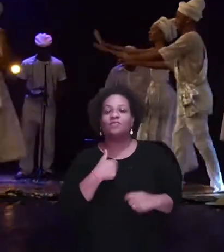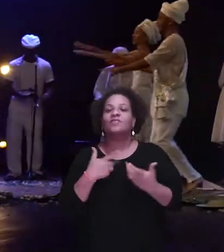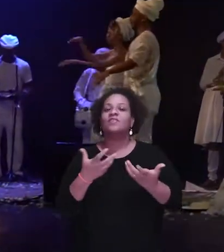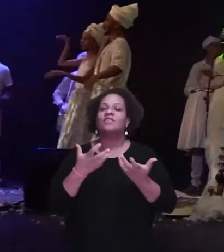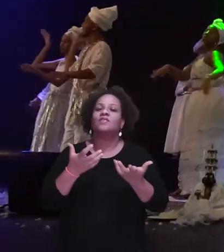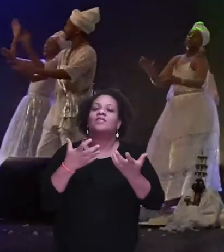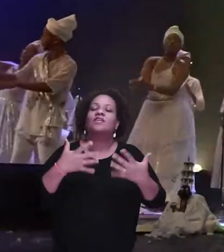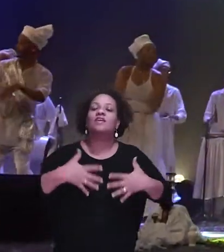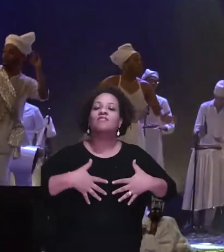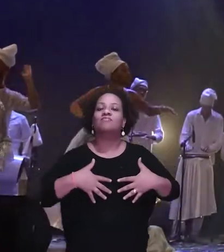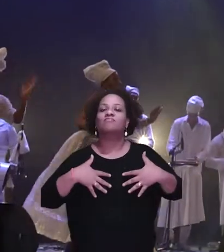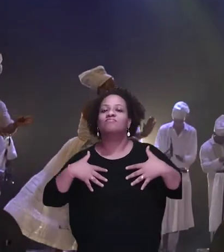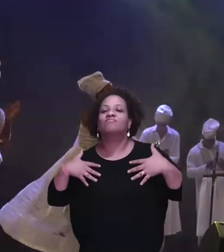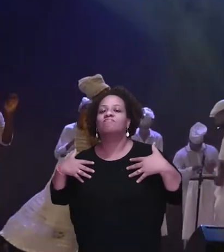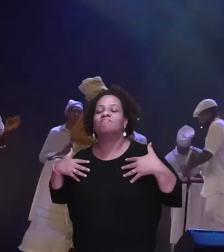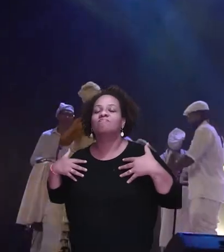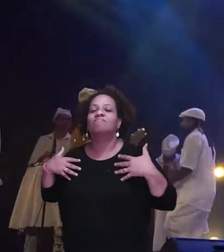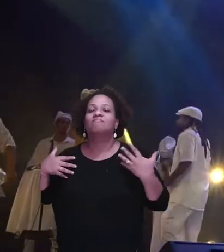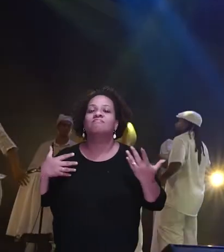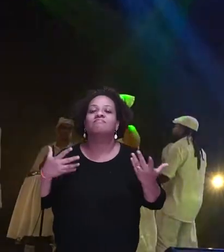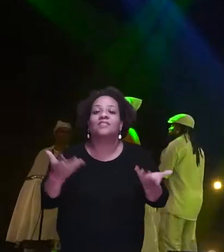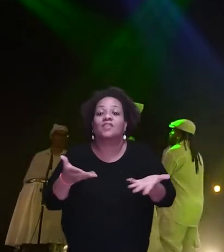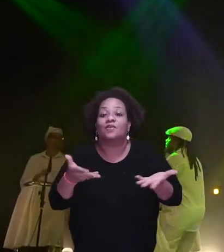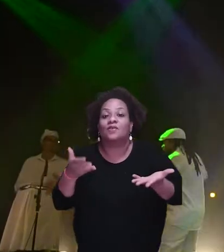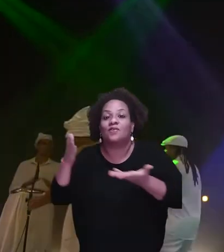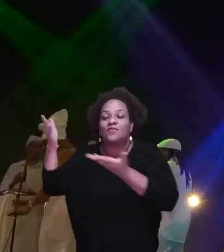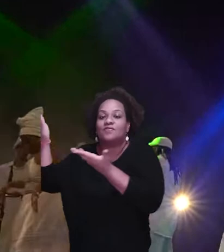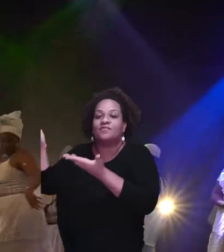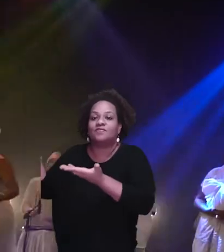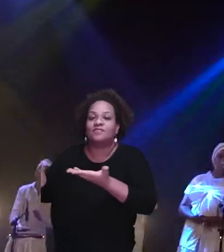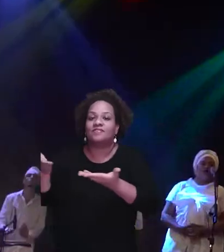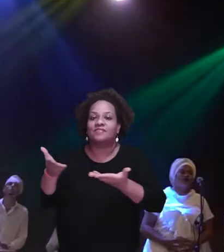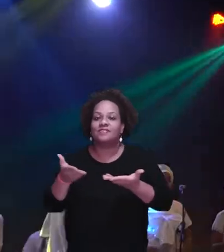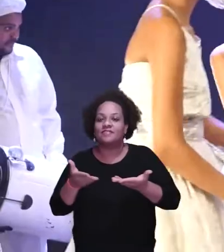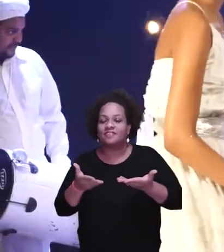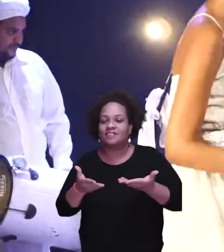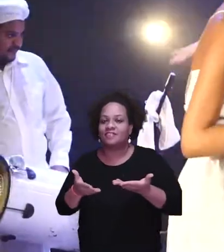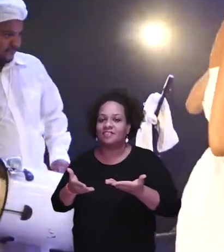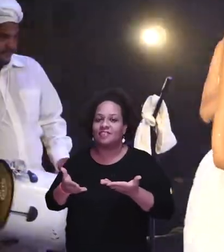eu quero ver a honra de convidar